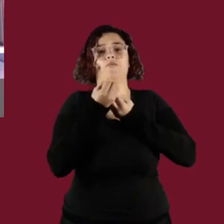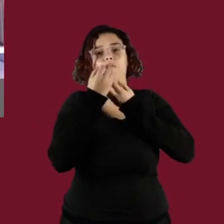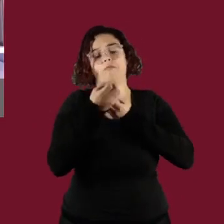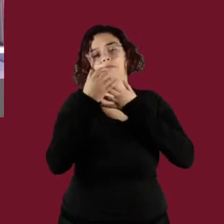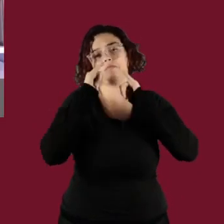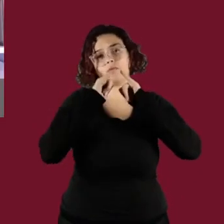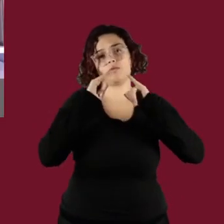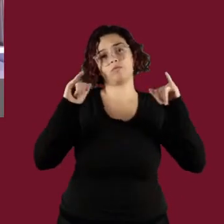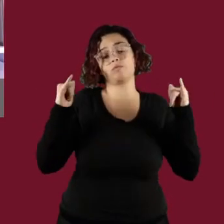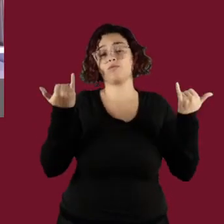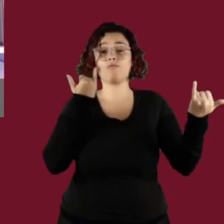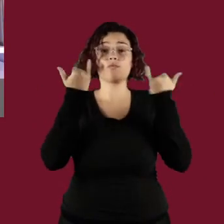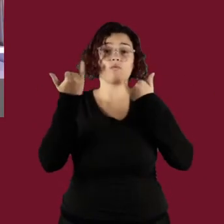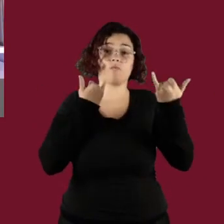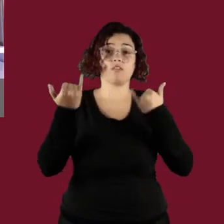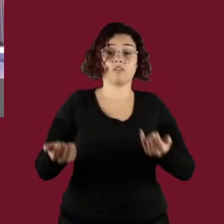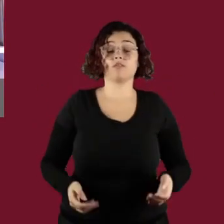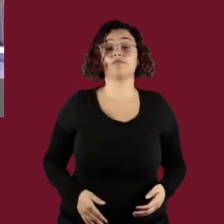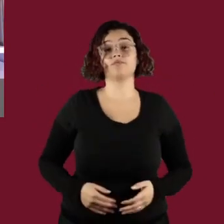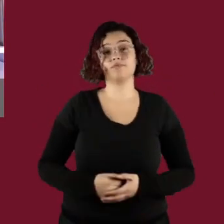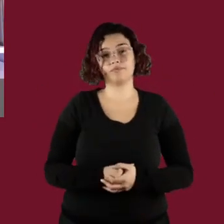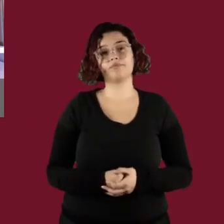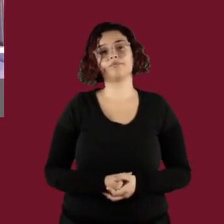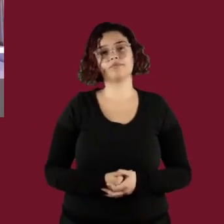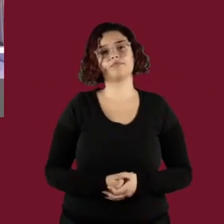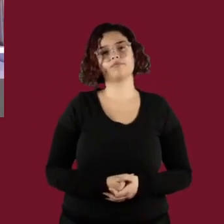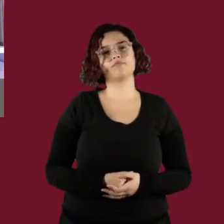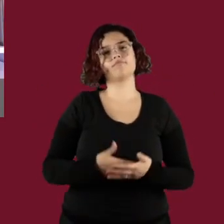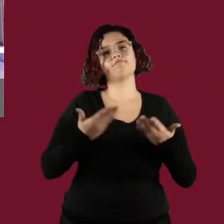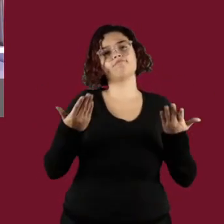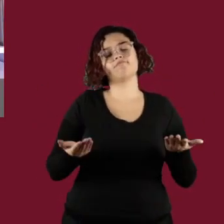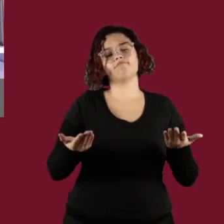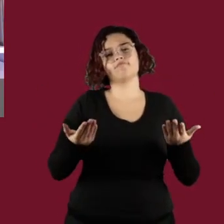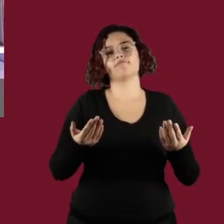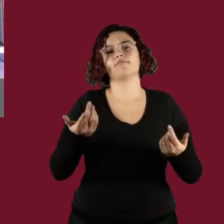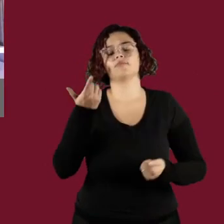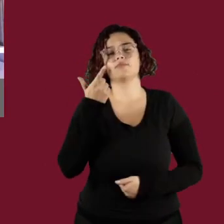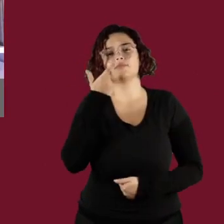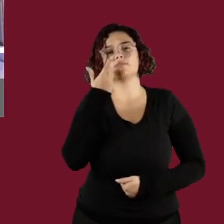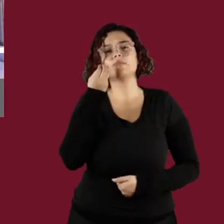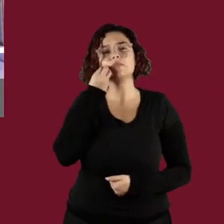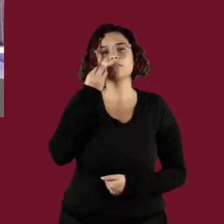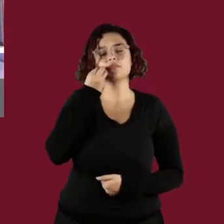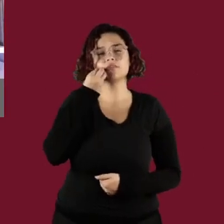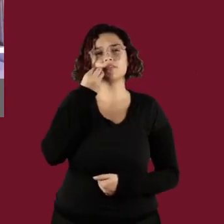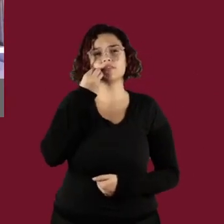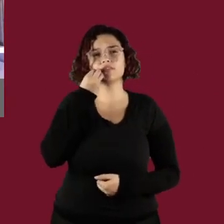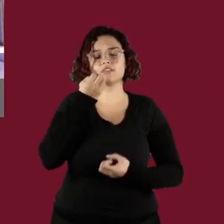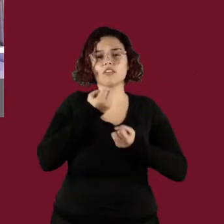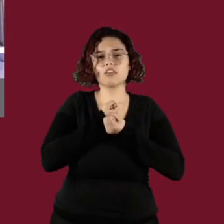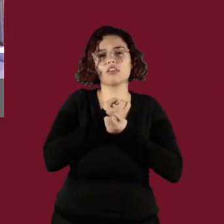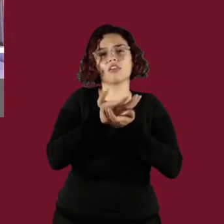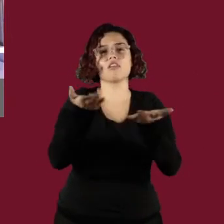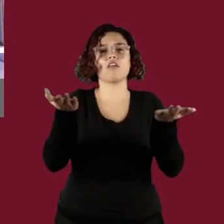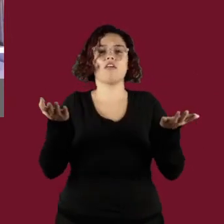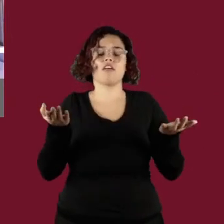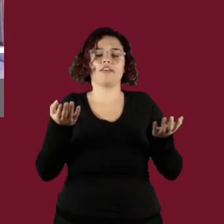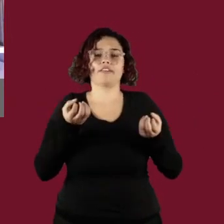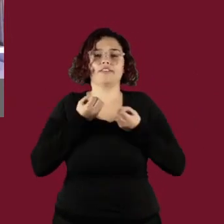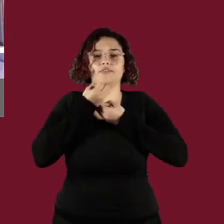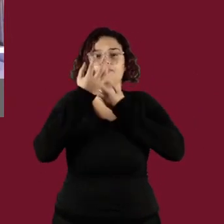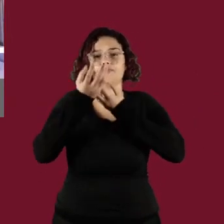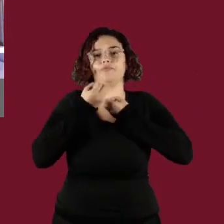São informação. E então, nós tentamos responder a esta sede de informação.